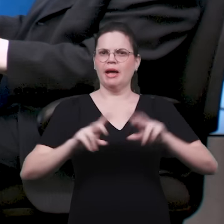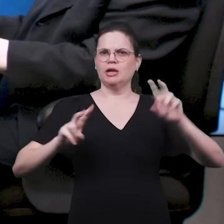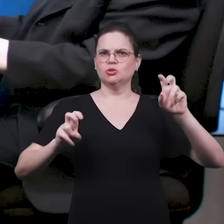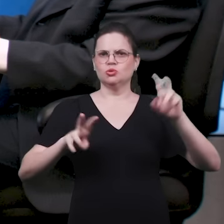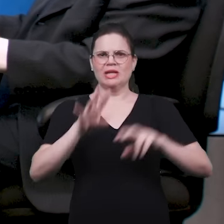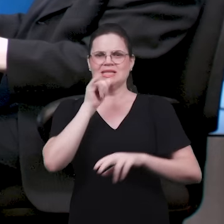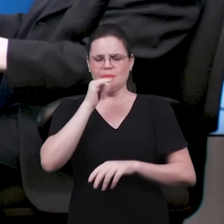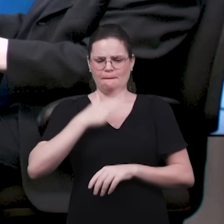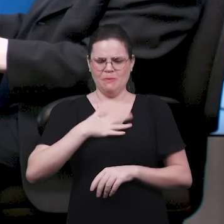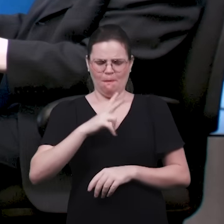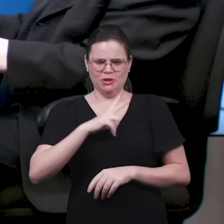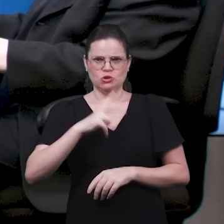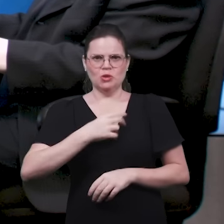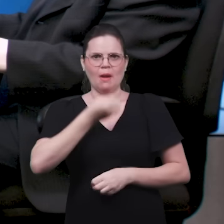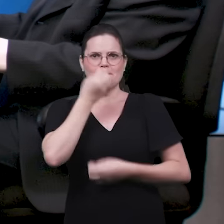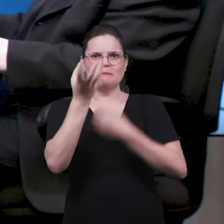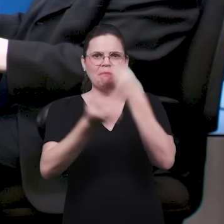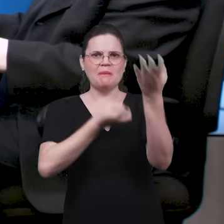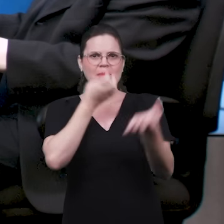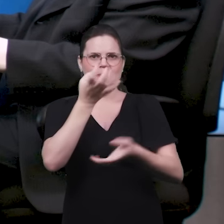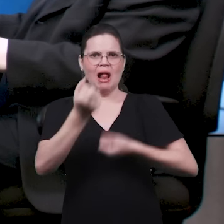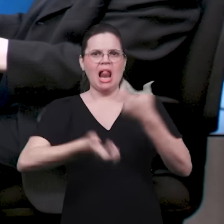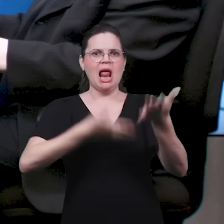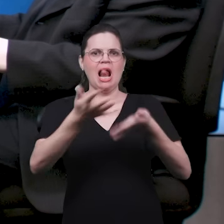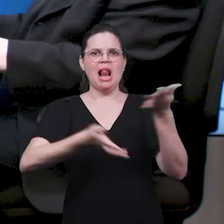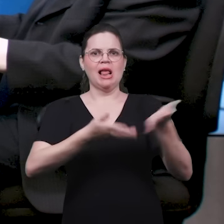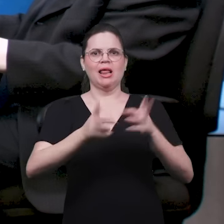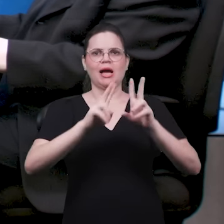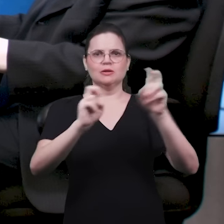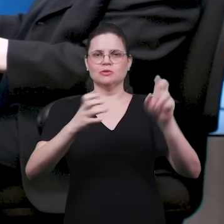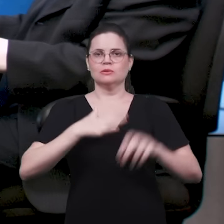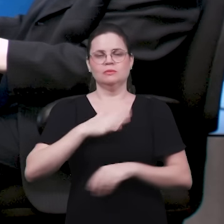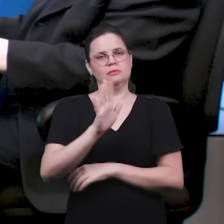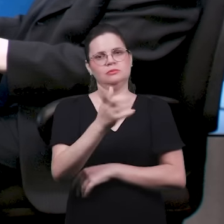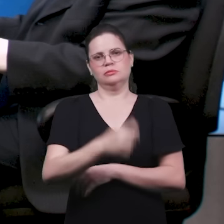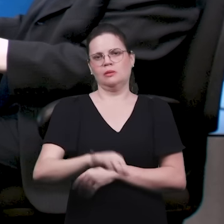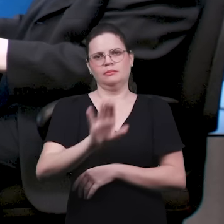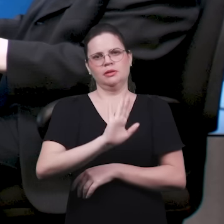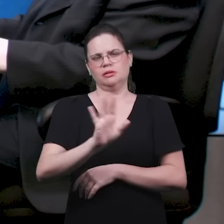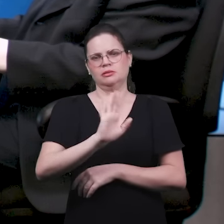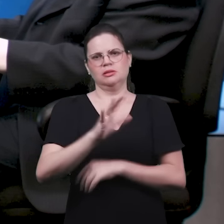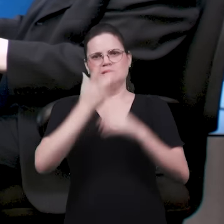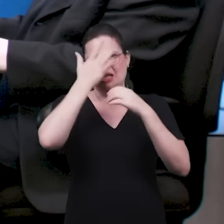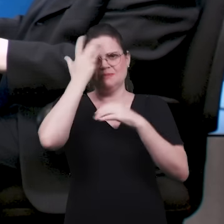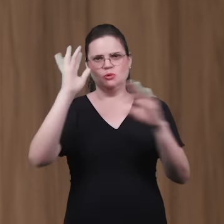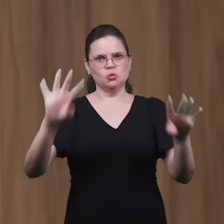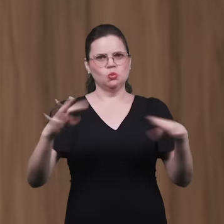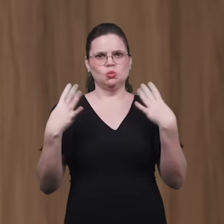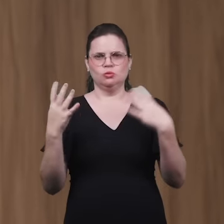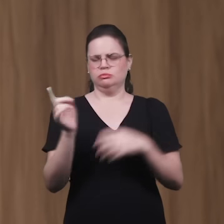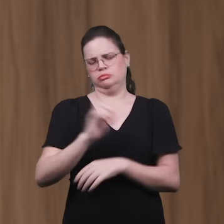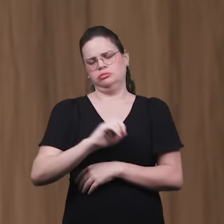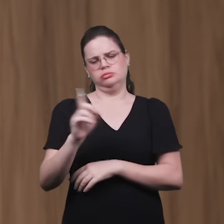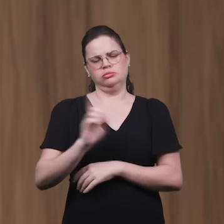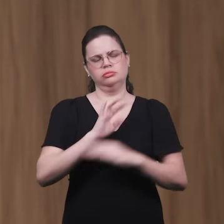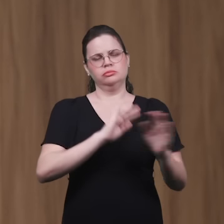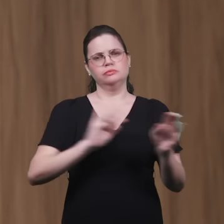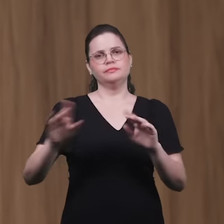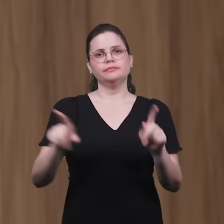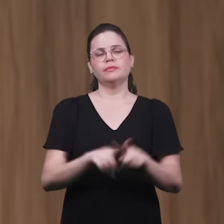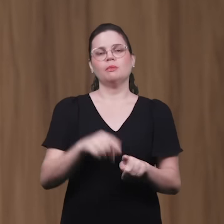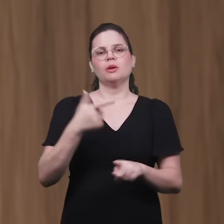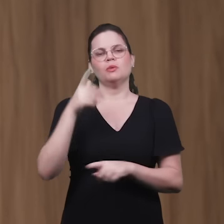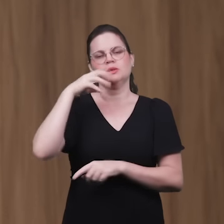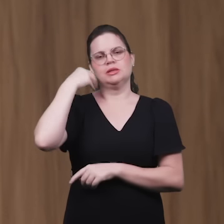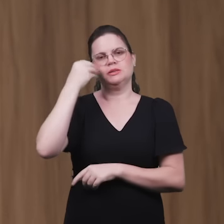expor assunto pessoal em oração pública, né? Na igreja. Exato. O outro aspecto, eu me lembro de uma experiência de